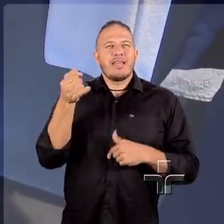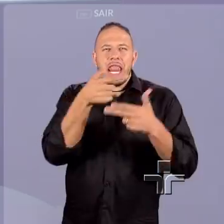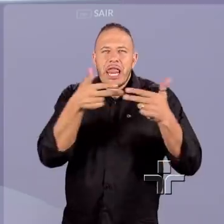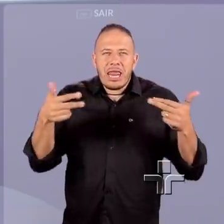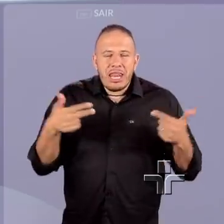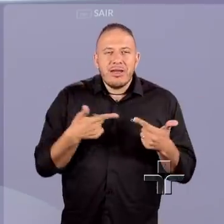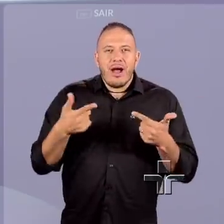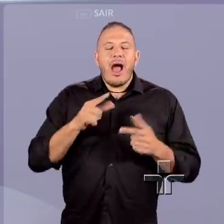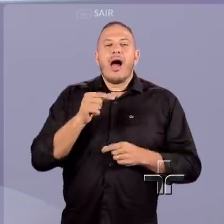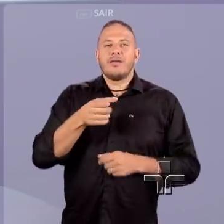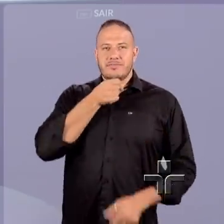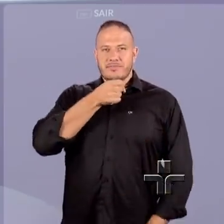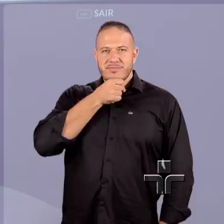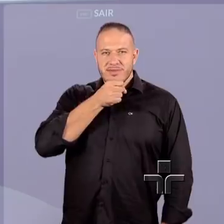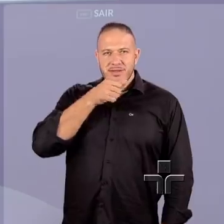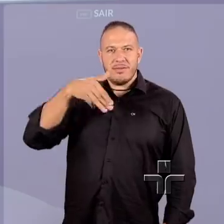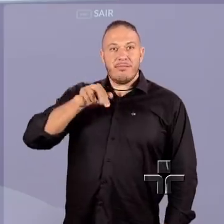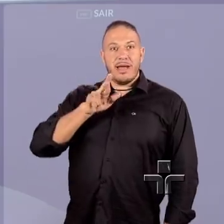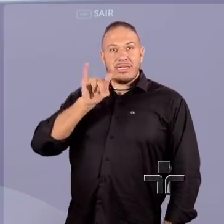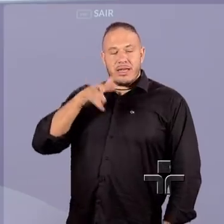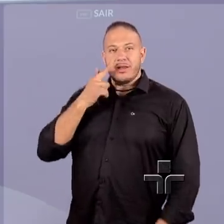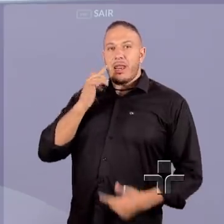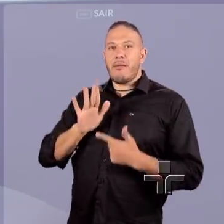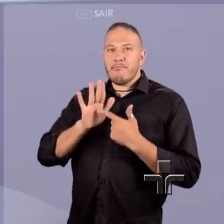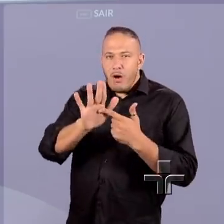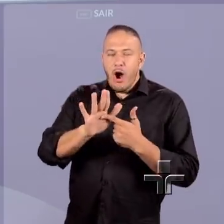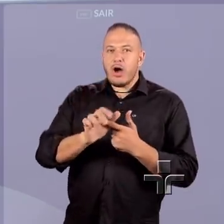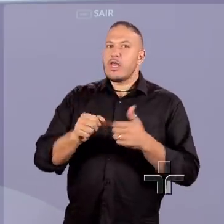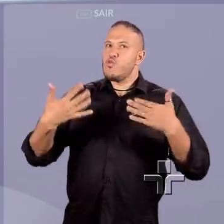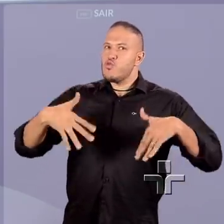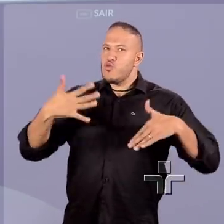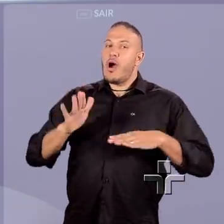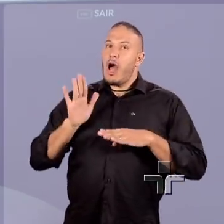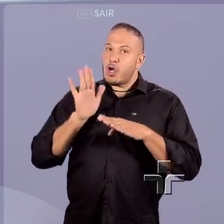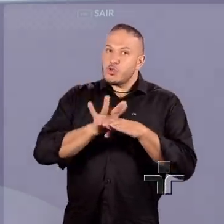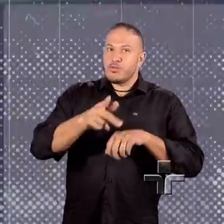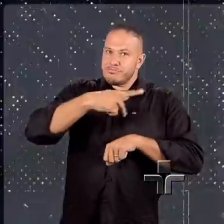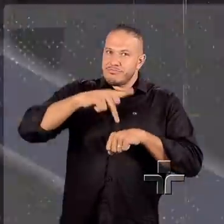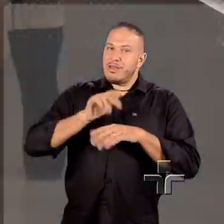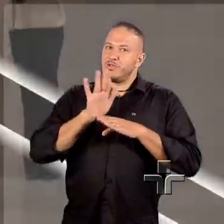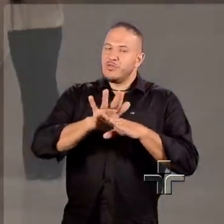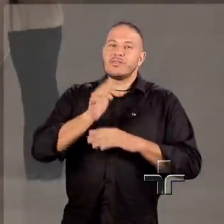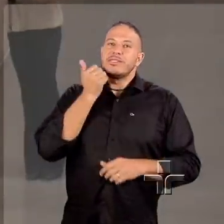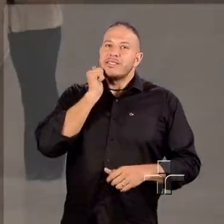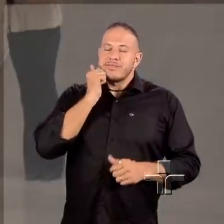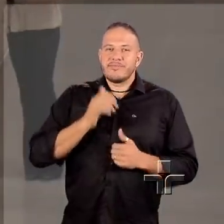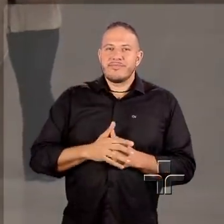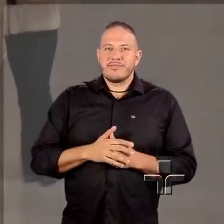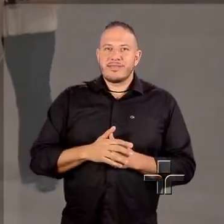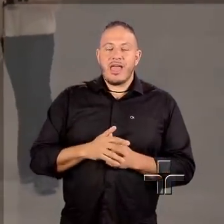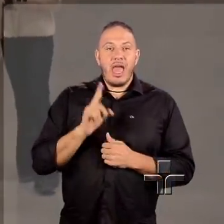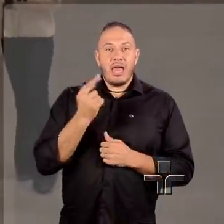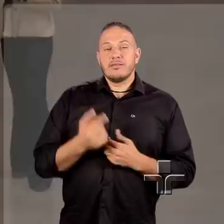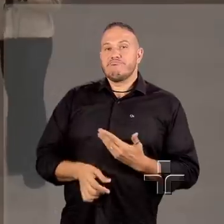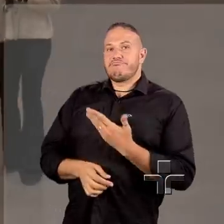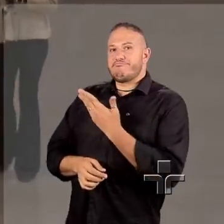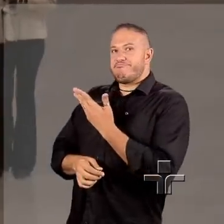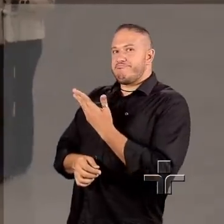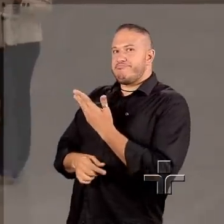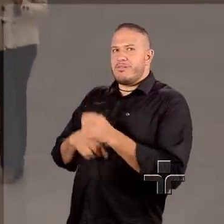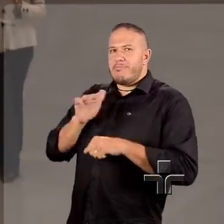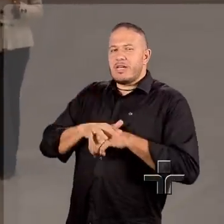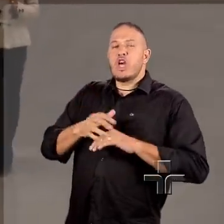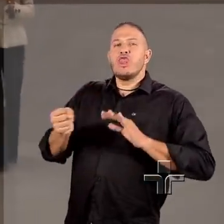comodidades, a repórter Maiana Leocádio mostra uma grande contribuição do país à ciência. Esse é um dos mais